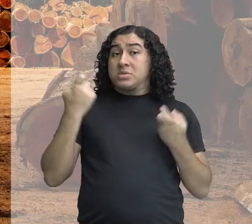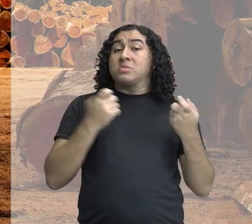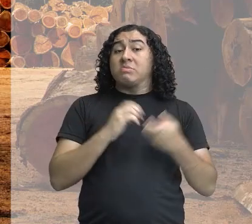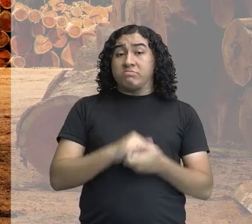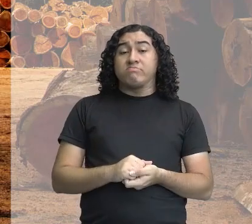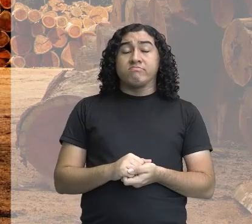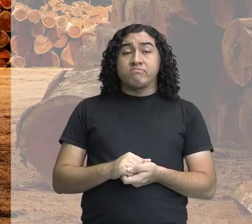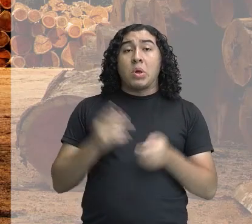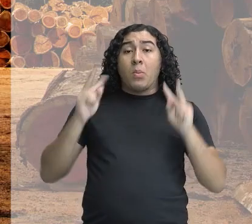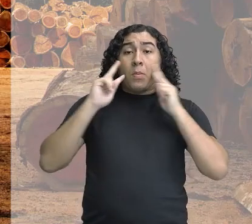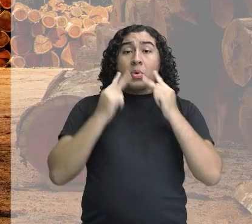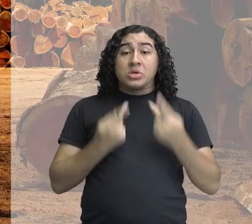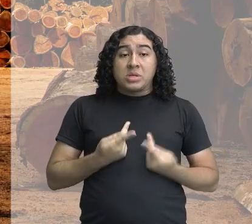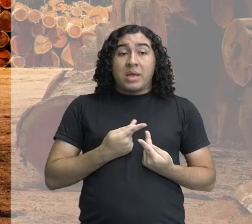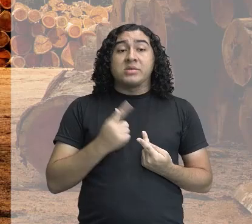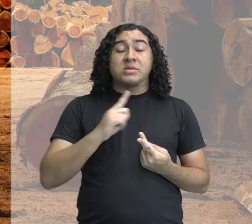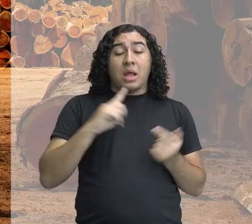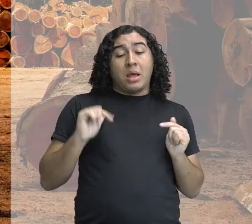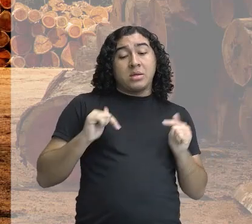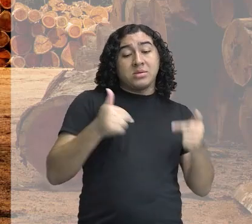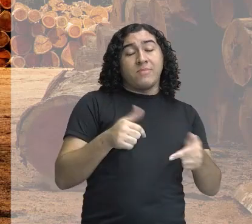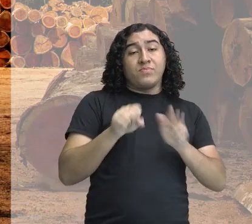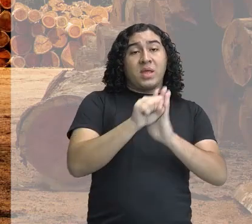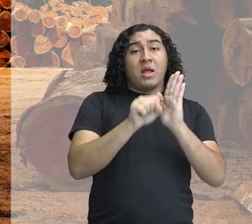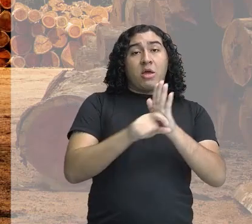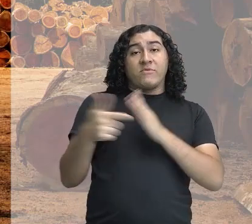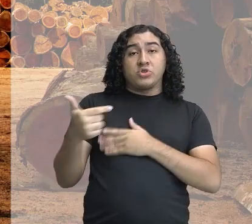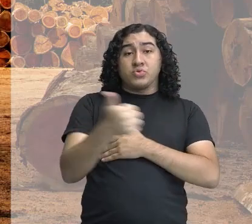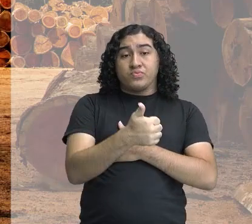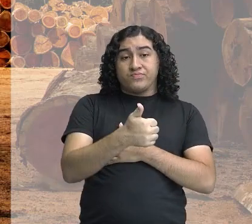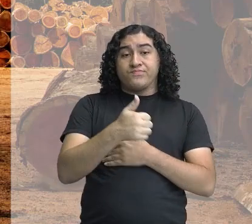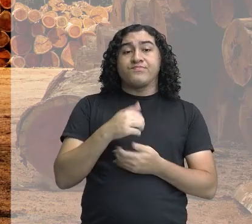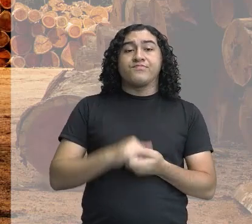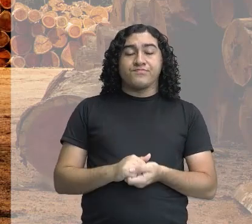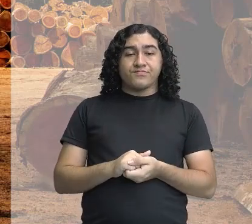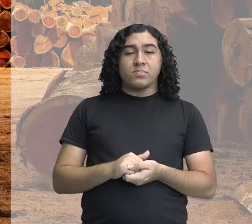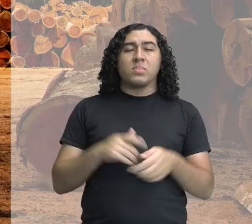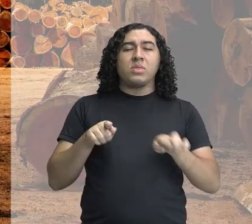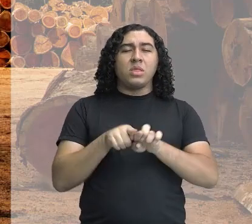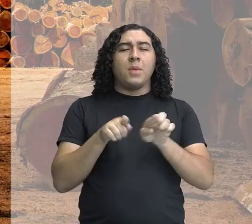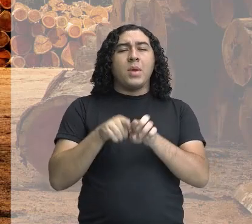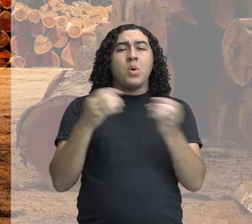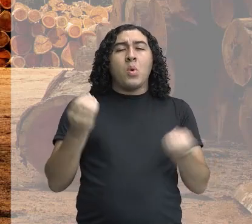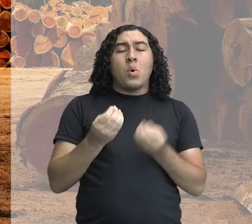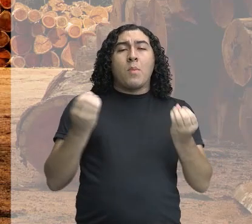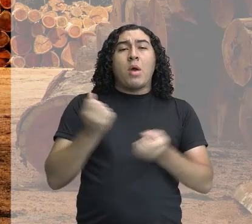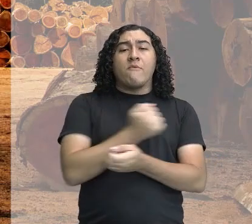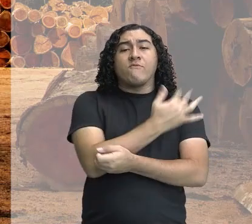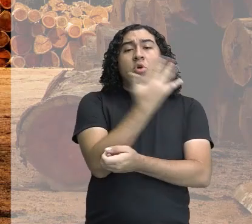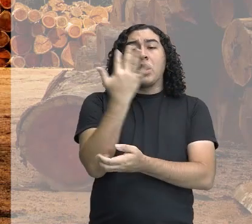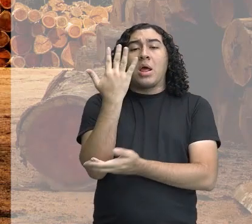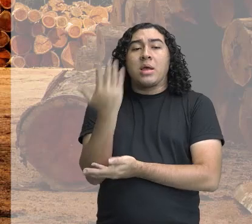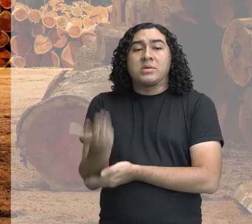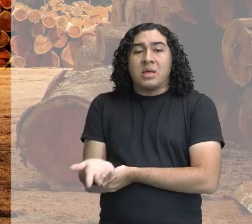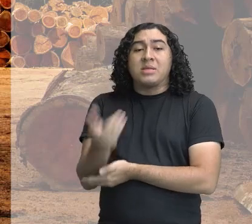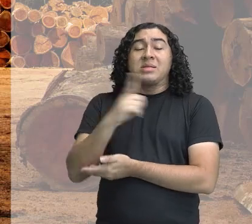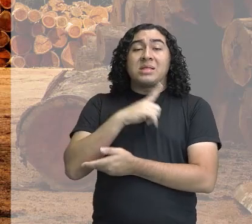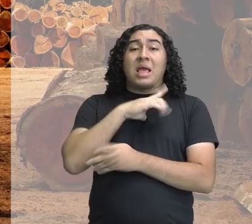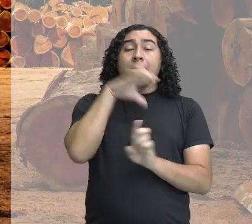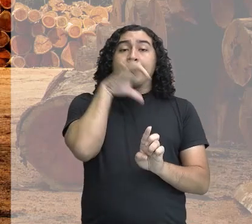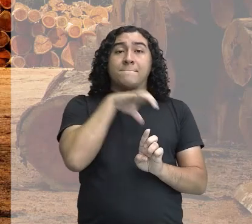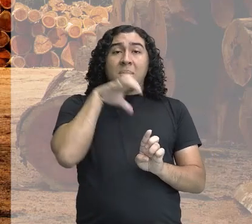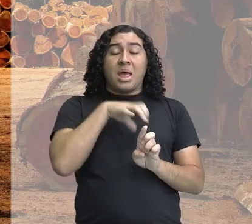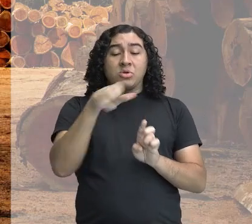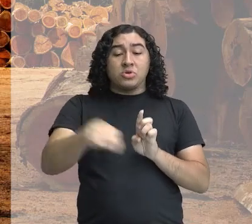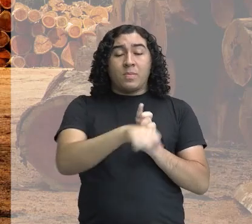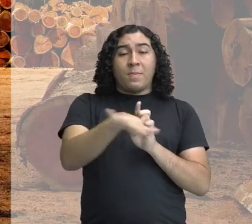preocupantes que a humanidade enfrenta no século XXI. Olha só, e a devastação das florestas, ela tem impactos